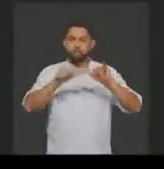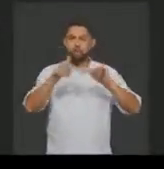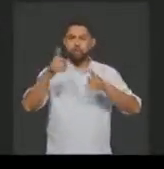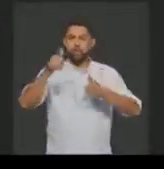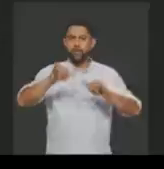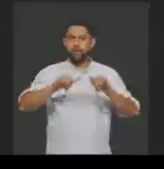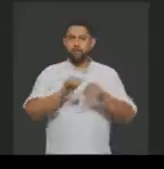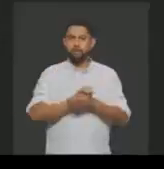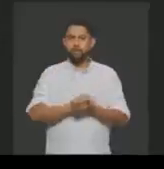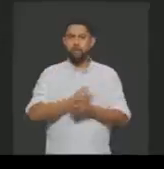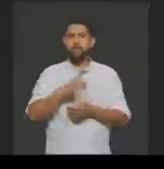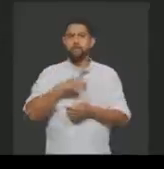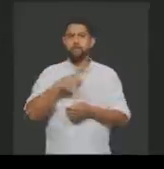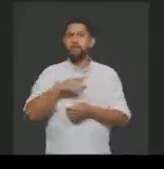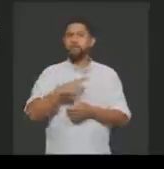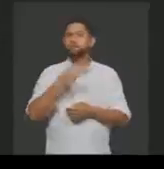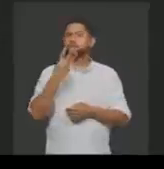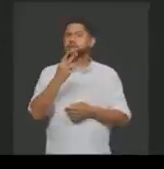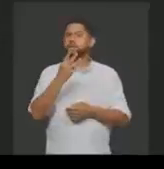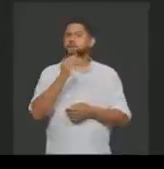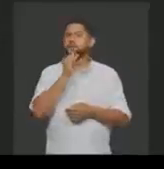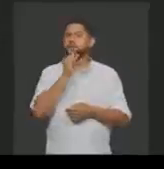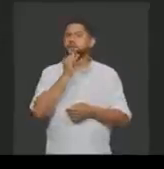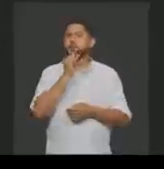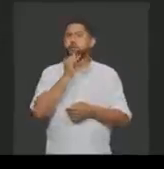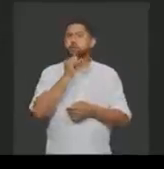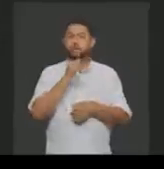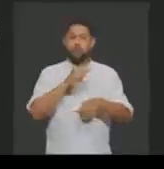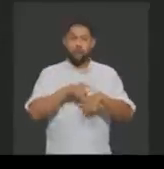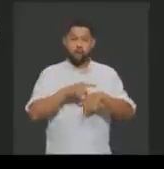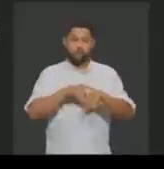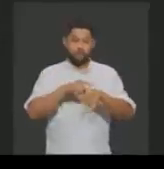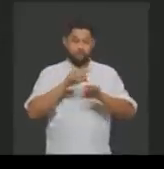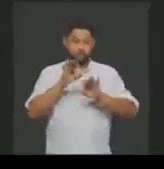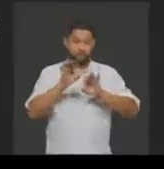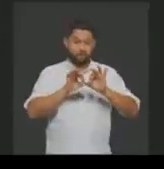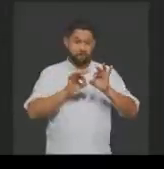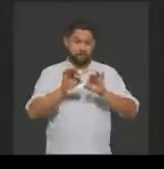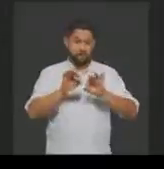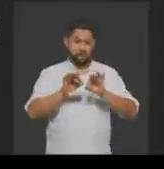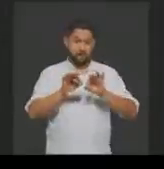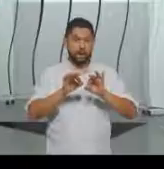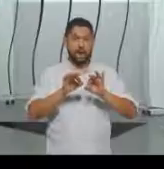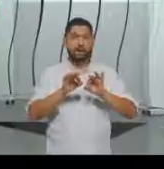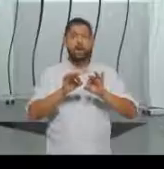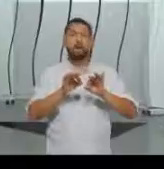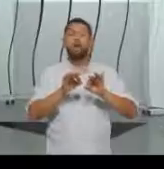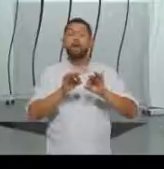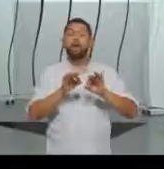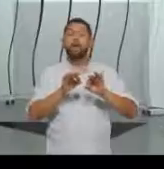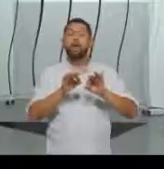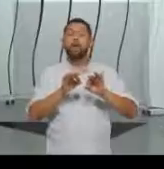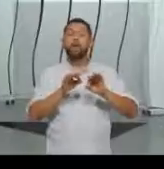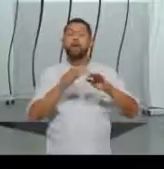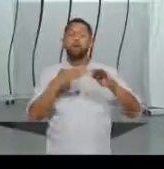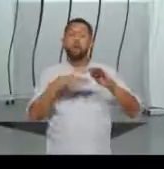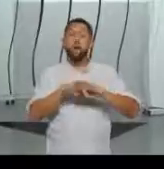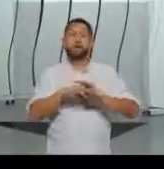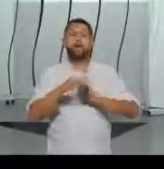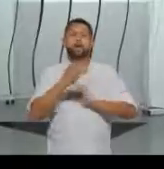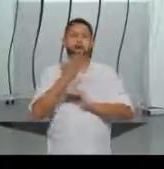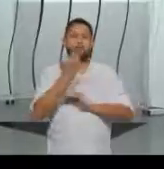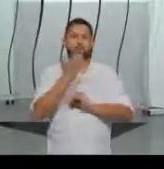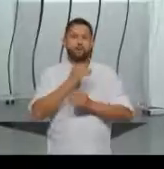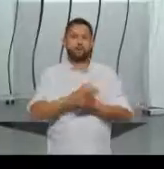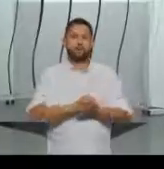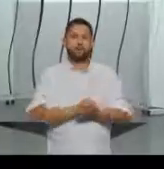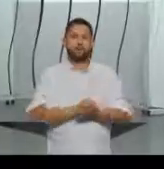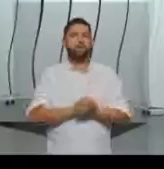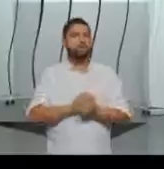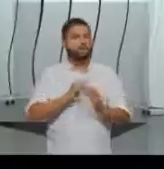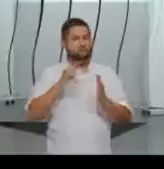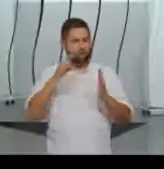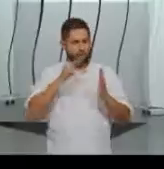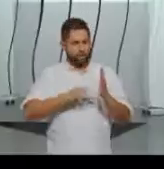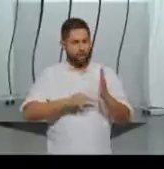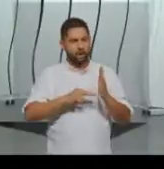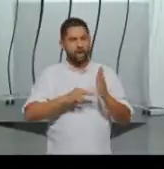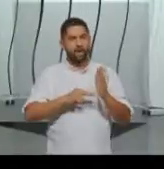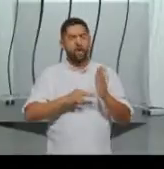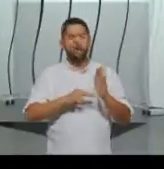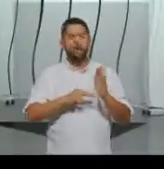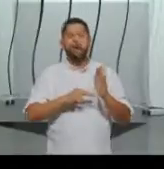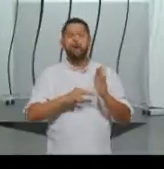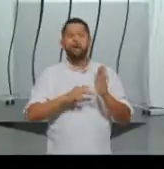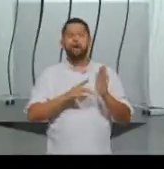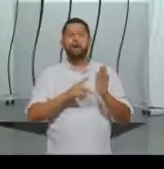3 exemplos no contexto da preparação e conservação de alimentos. Então, nós vamos ler esses contextos e